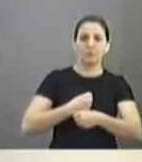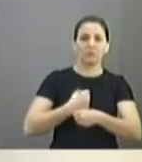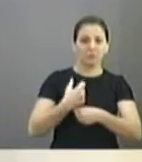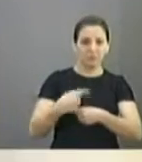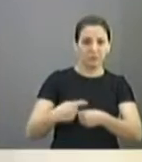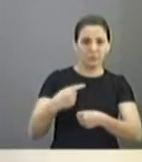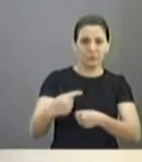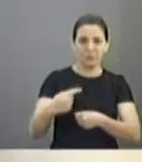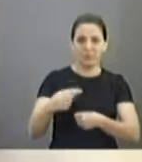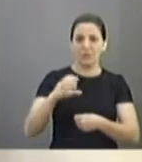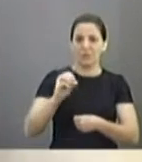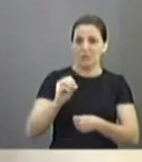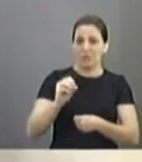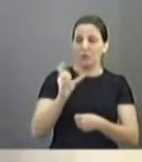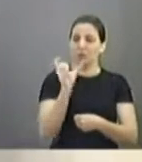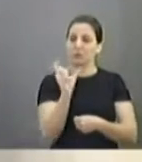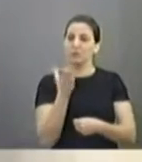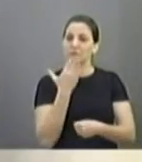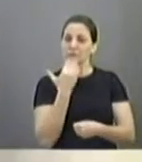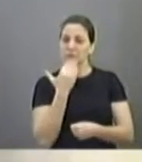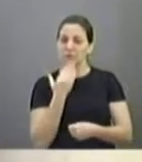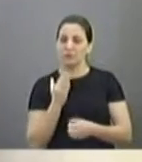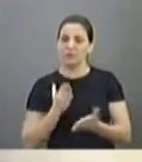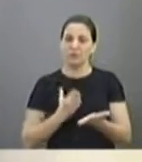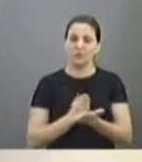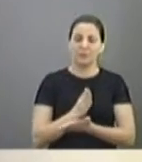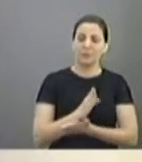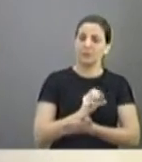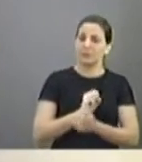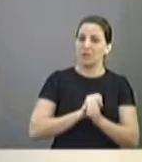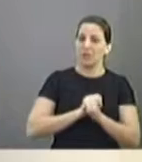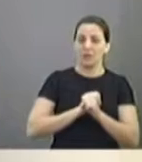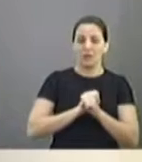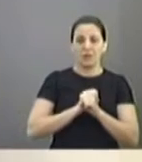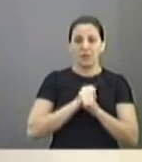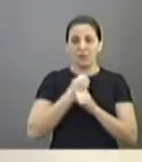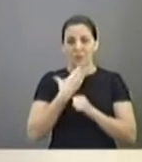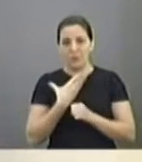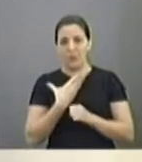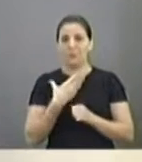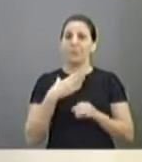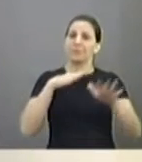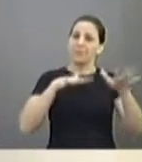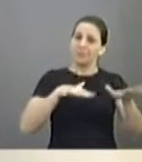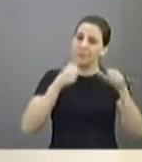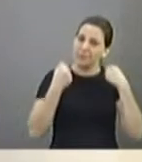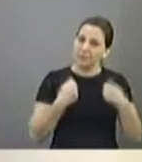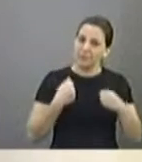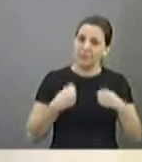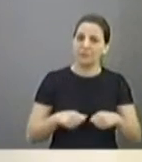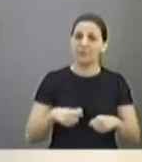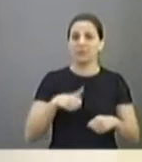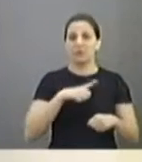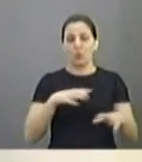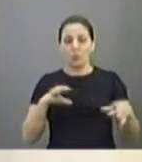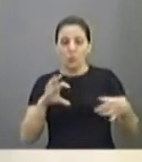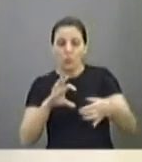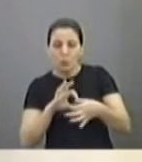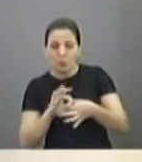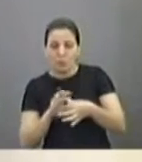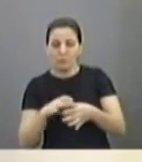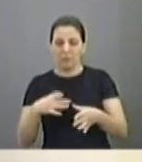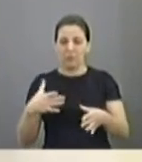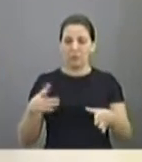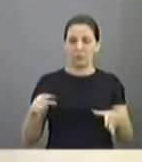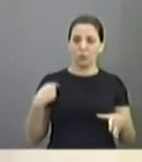dá zero no ticket, vai passar com muita tranquilidade. Então, tem que ter mobilização, tem que ter muita união da nossa